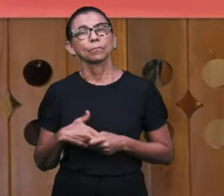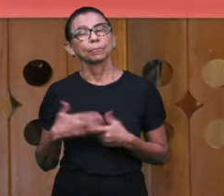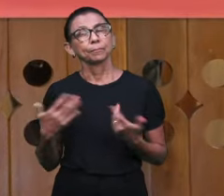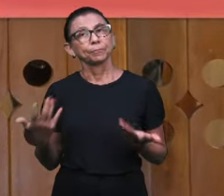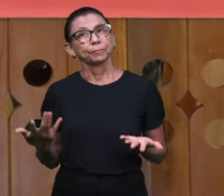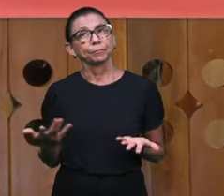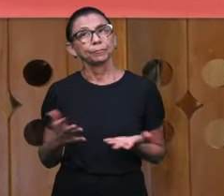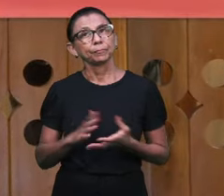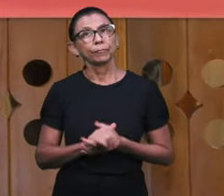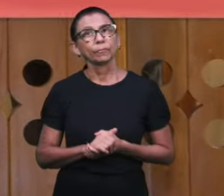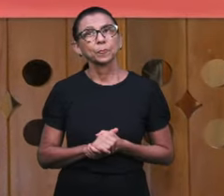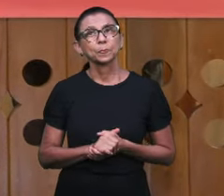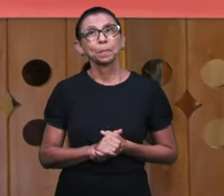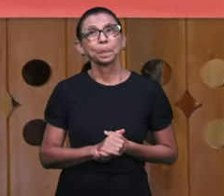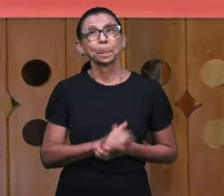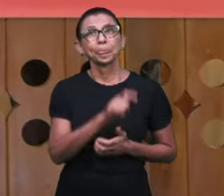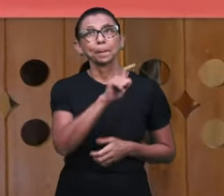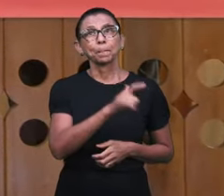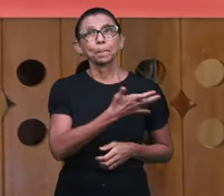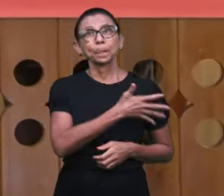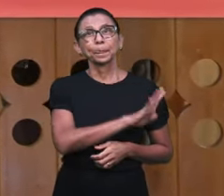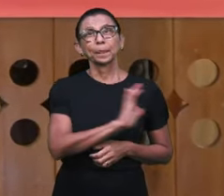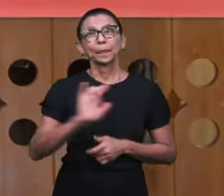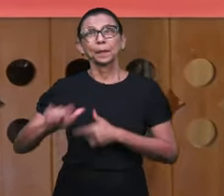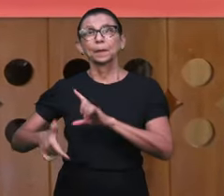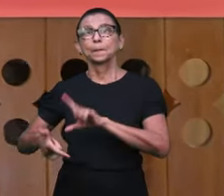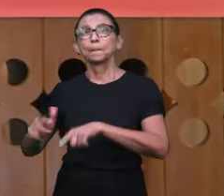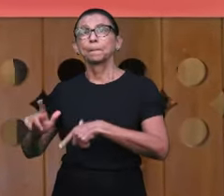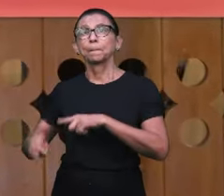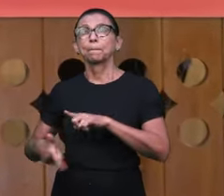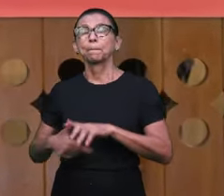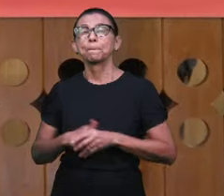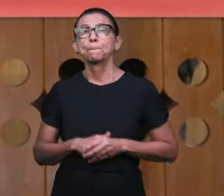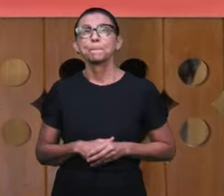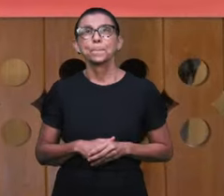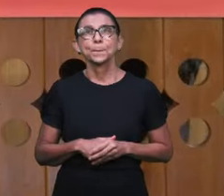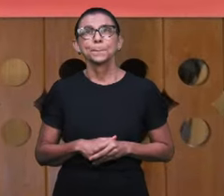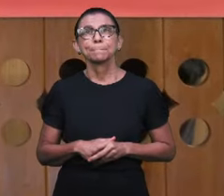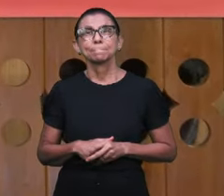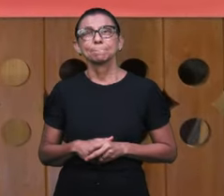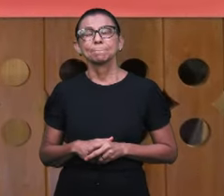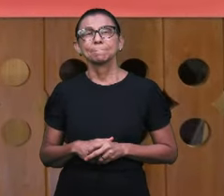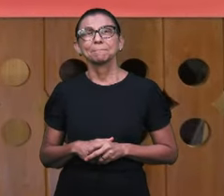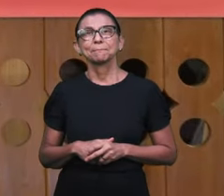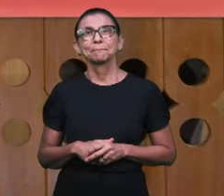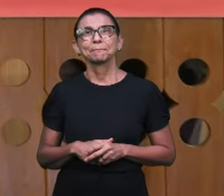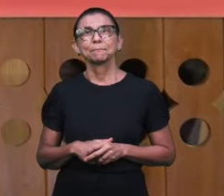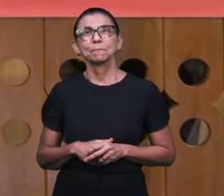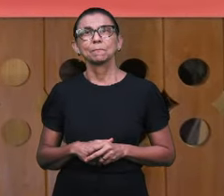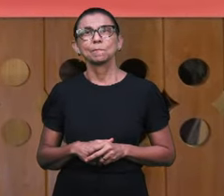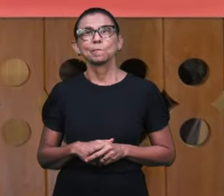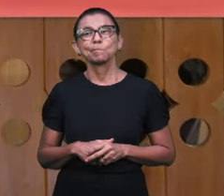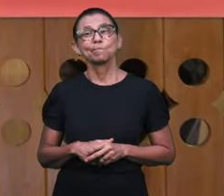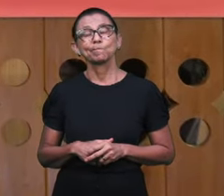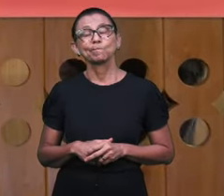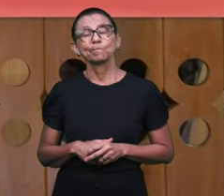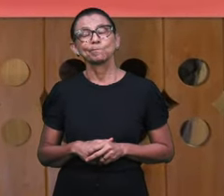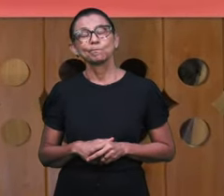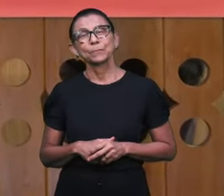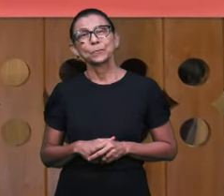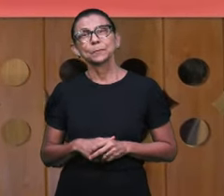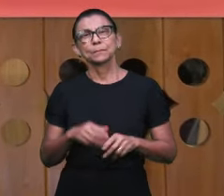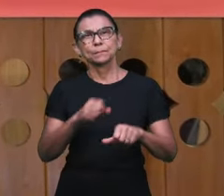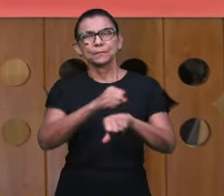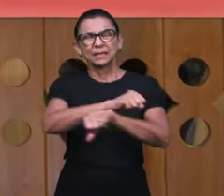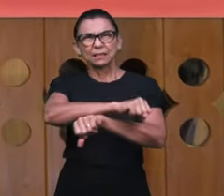lá que não gosta de Israel, te joga do púlpito para fora. O que adiantou? Entendeu? O